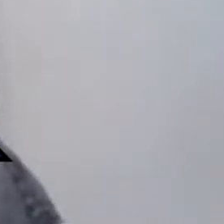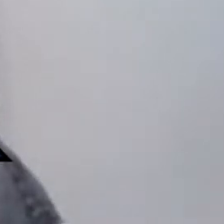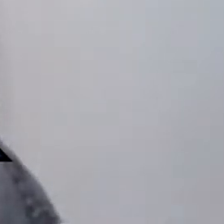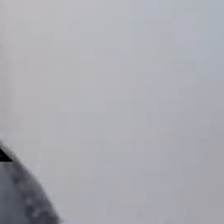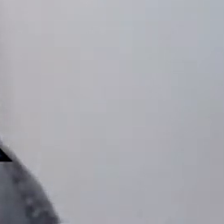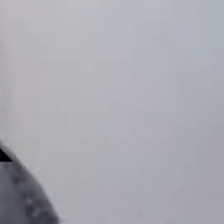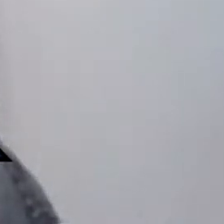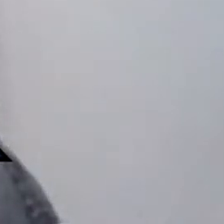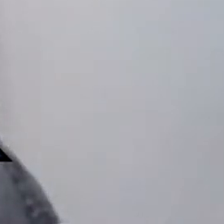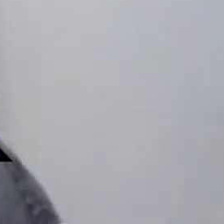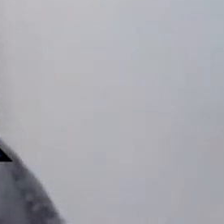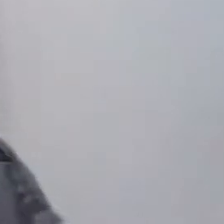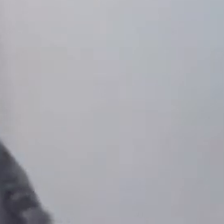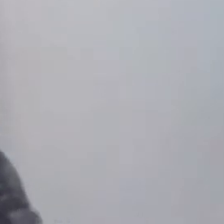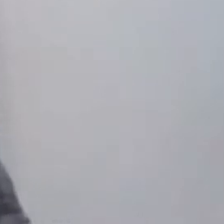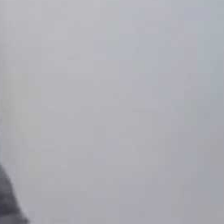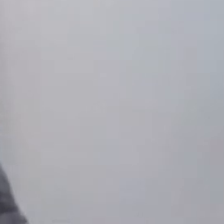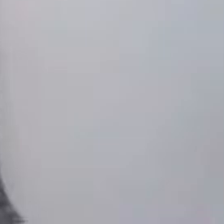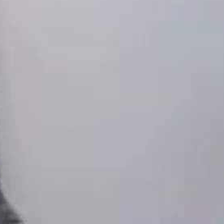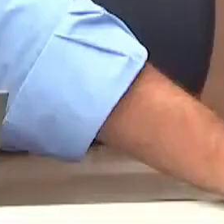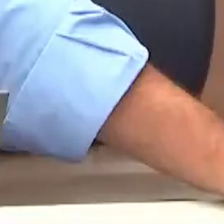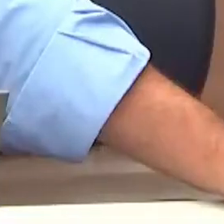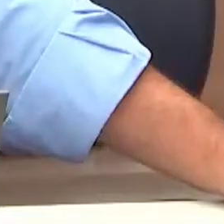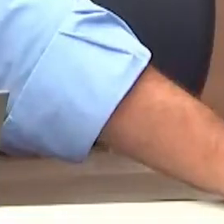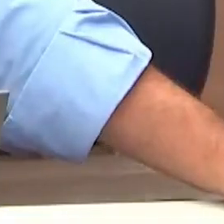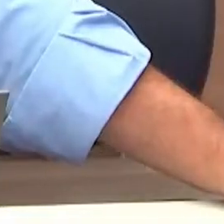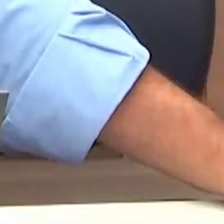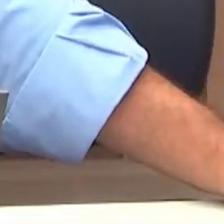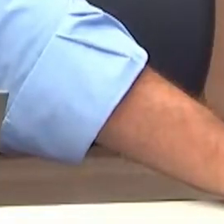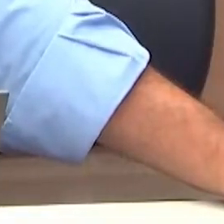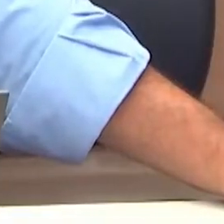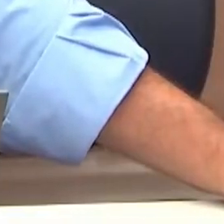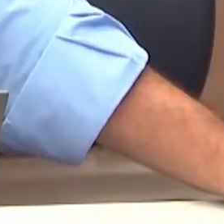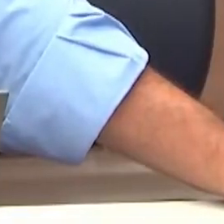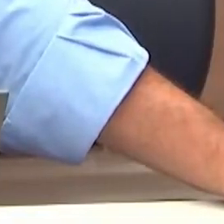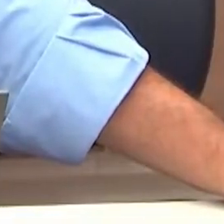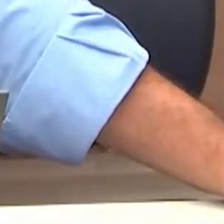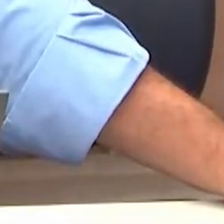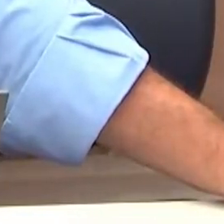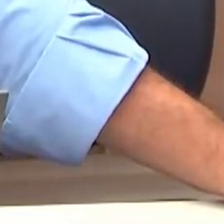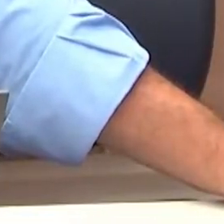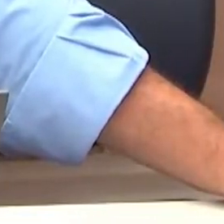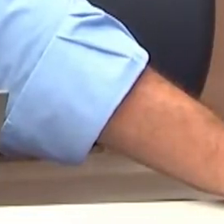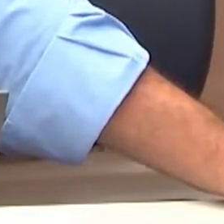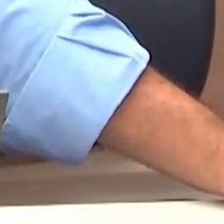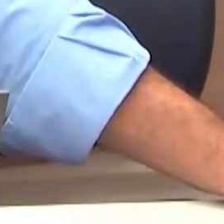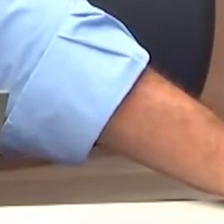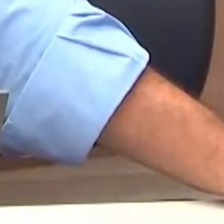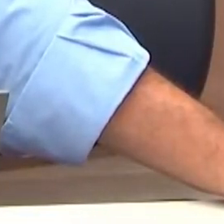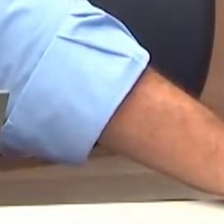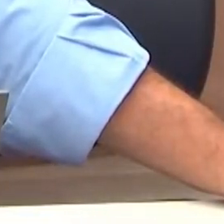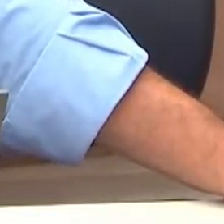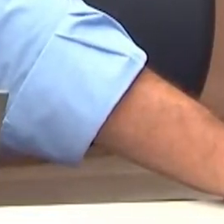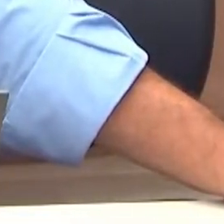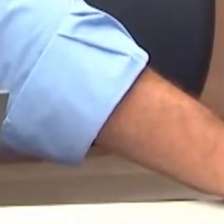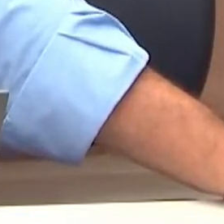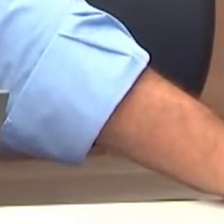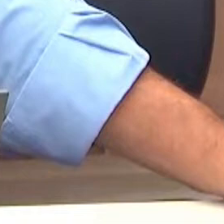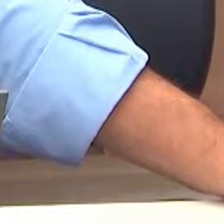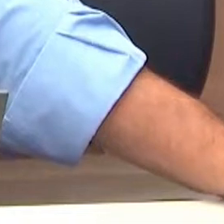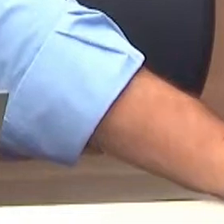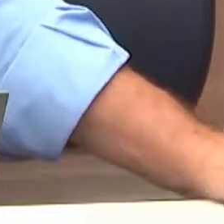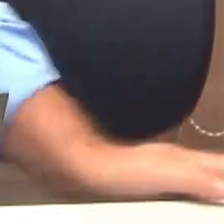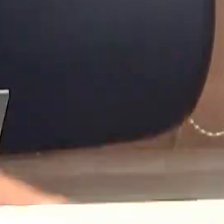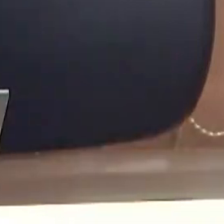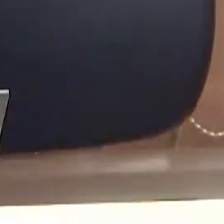para contribuir com o debate. Obrigado. Obrigado, vereador Paulo Gaspar. Então, eu passo já de pronto para o